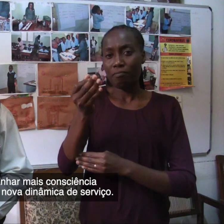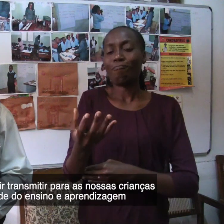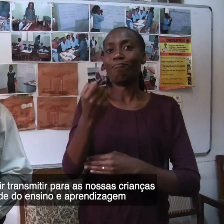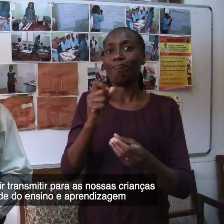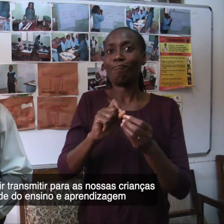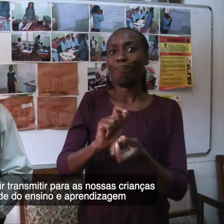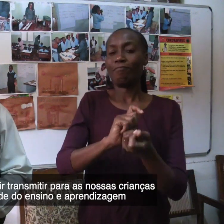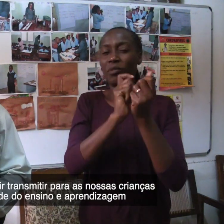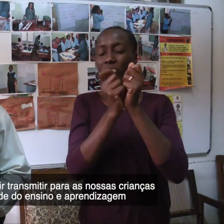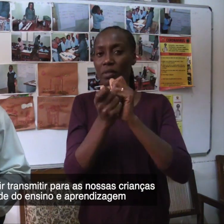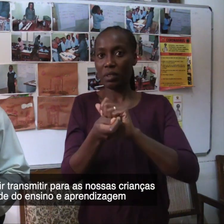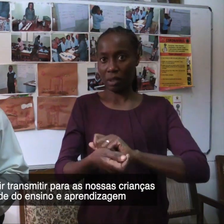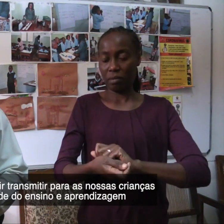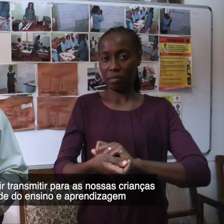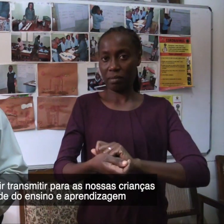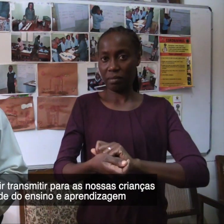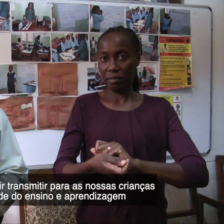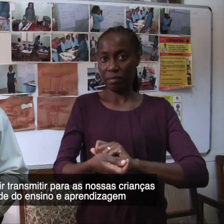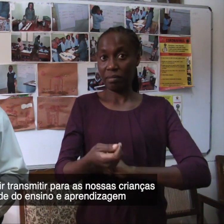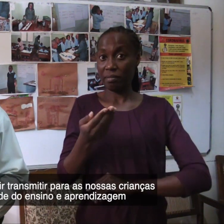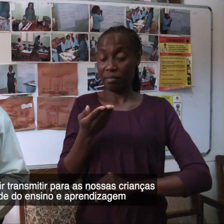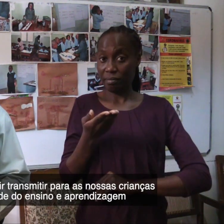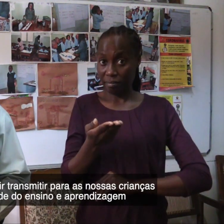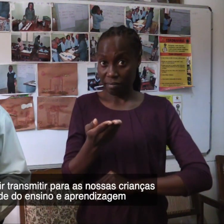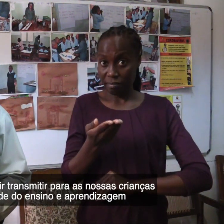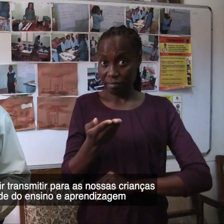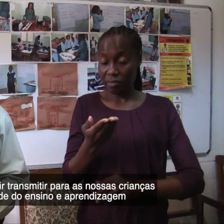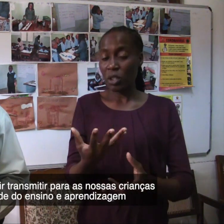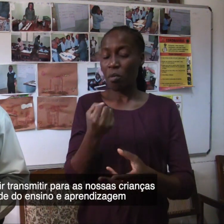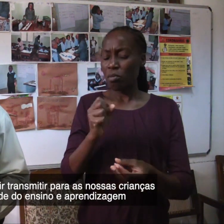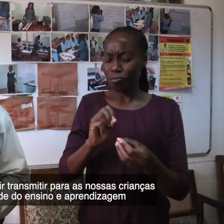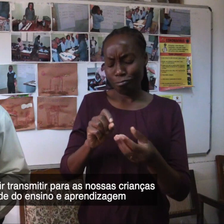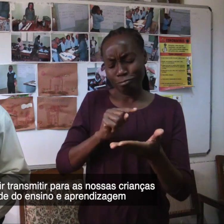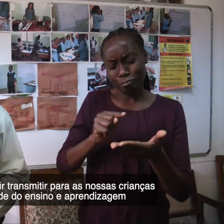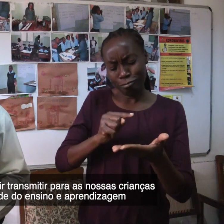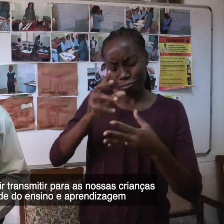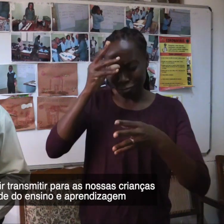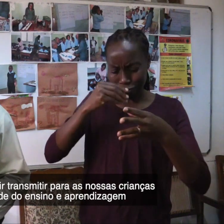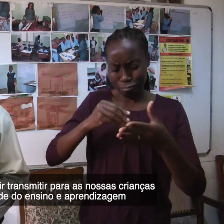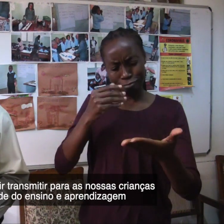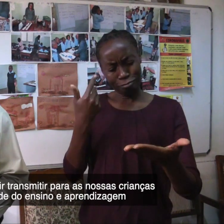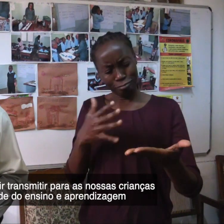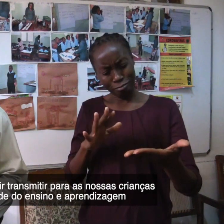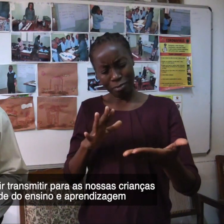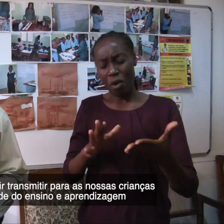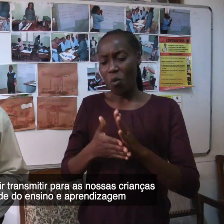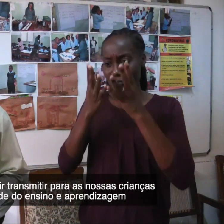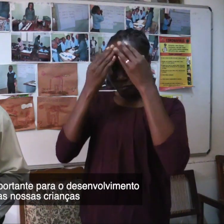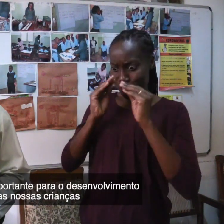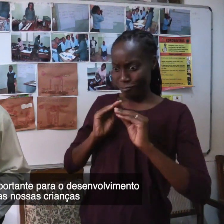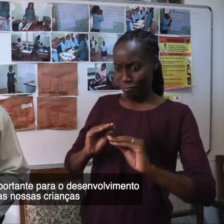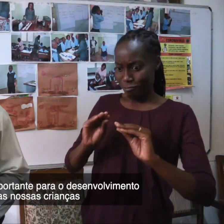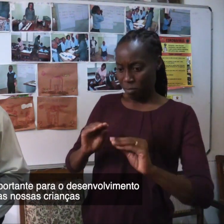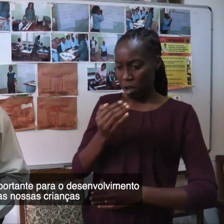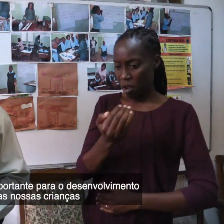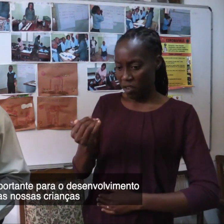Então, vai conseguir transmitir às nossas crianças a necessidade do ensino e aprendizagem,